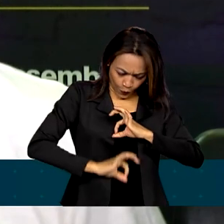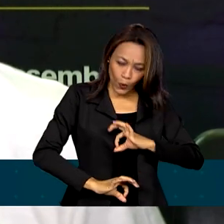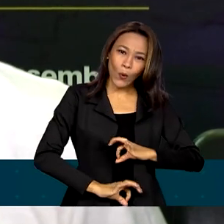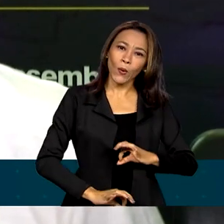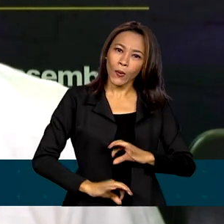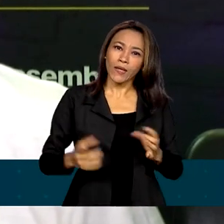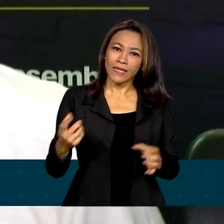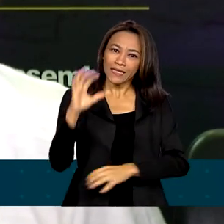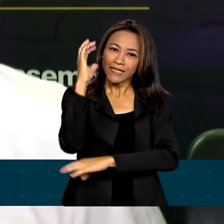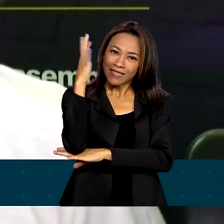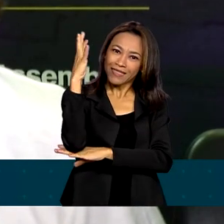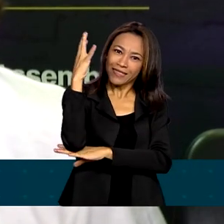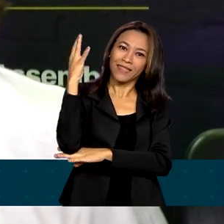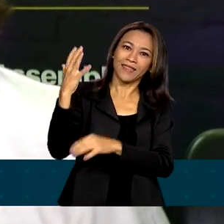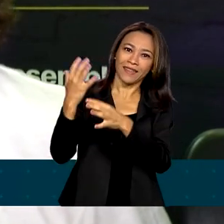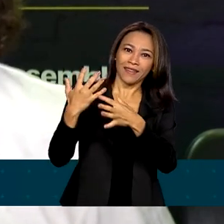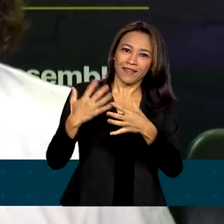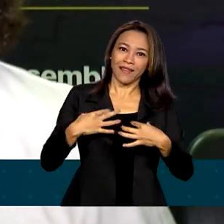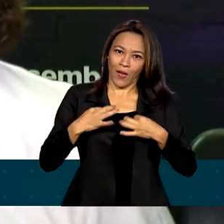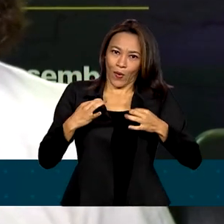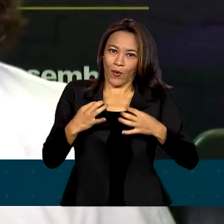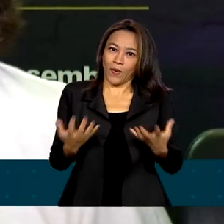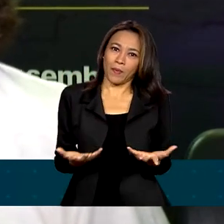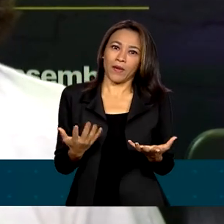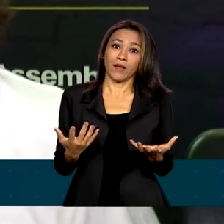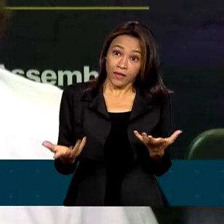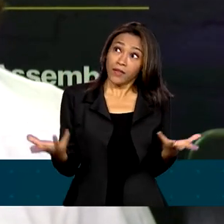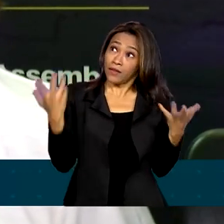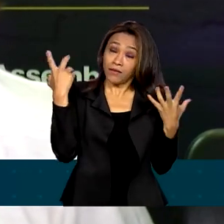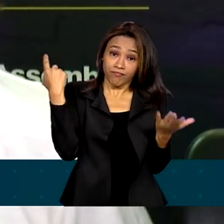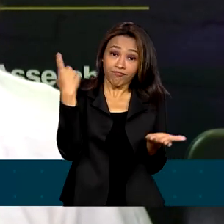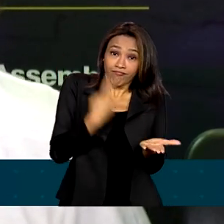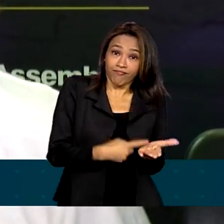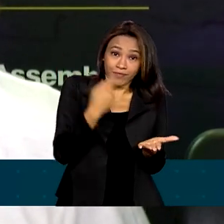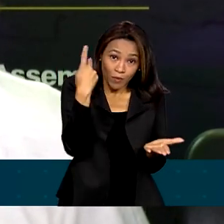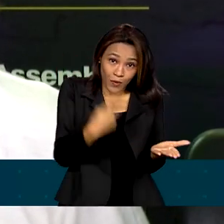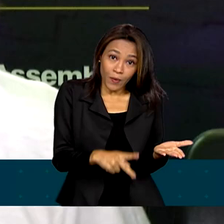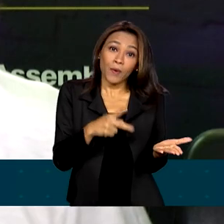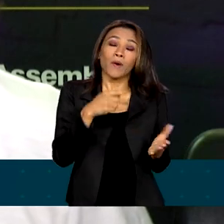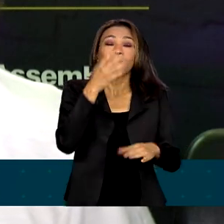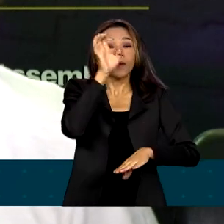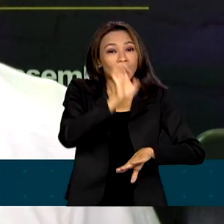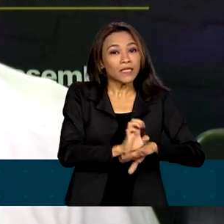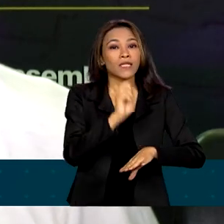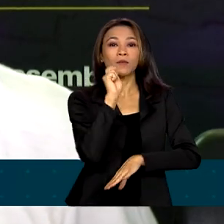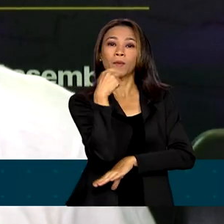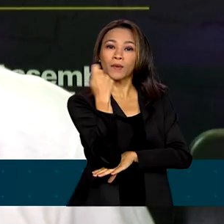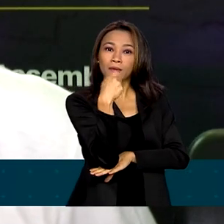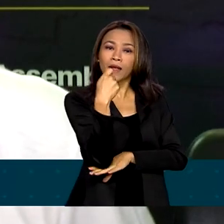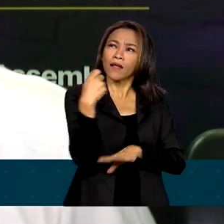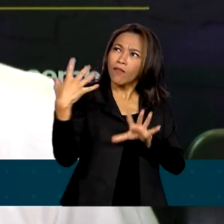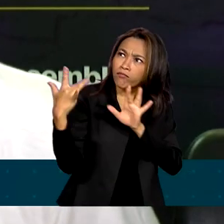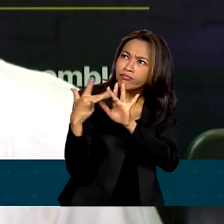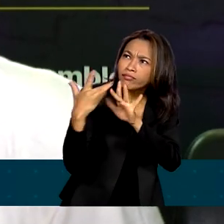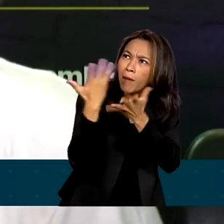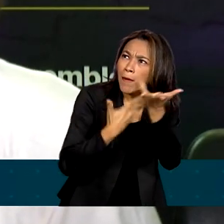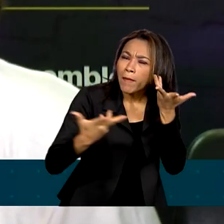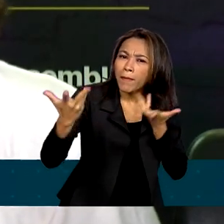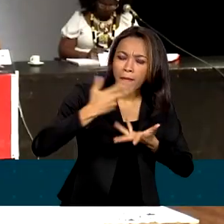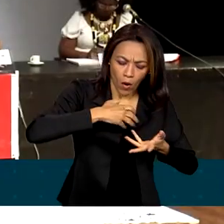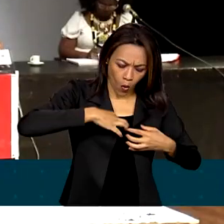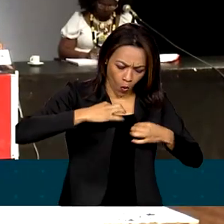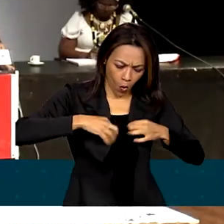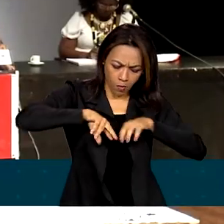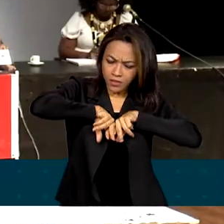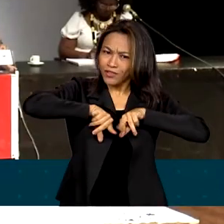usar os botões de plástico na nossa roupa. E juntou com a gente aqui de Porto Alegre, né, com a cooperativa, para poder fazer as roupas mais